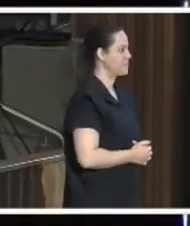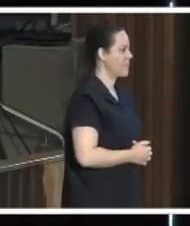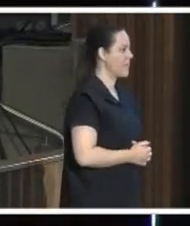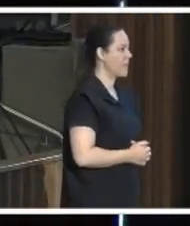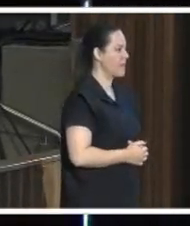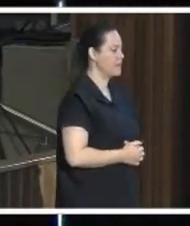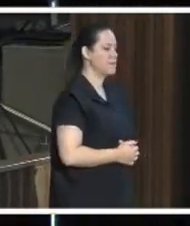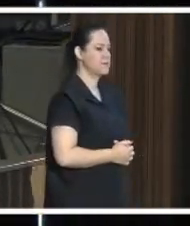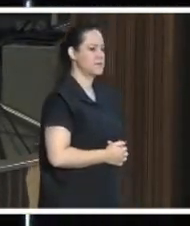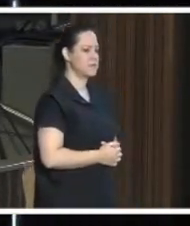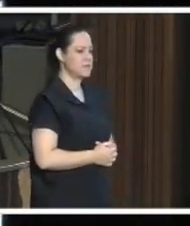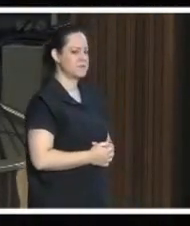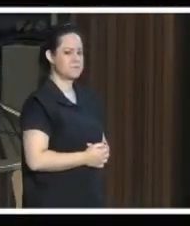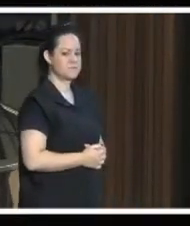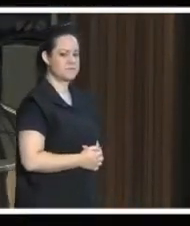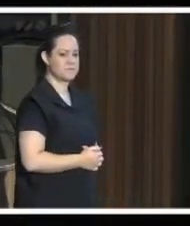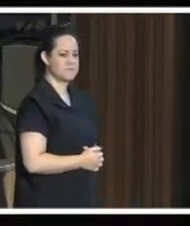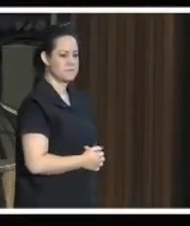Esse dia para você.